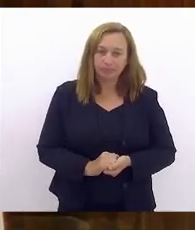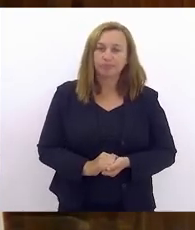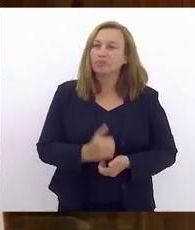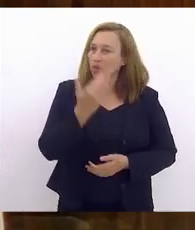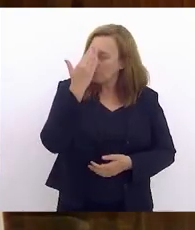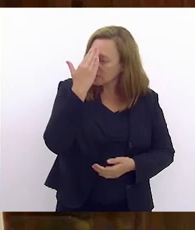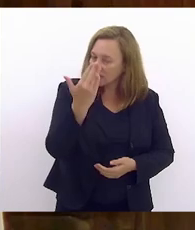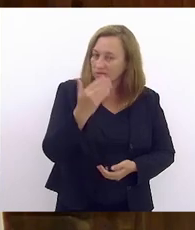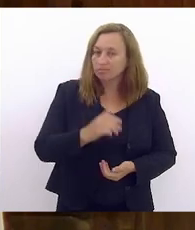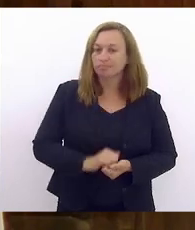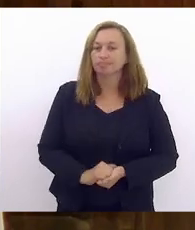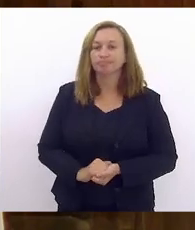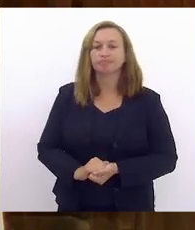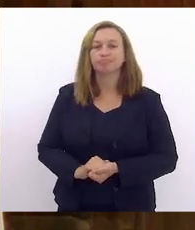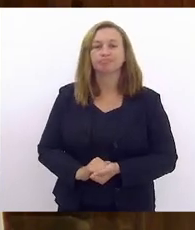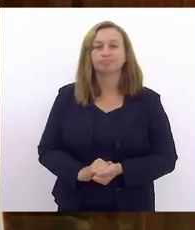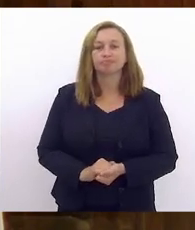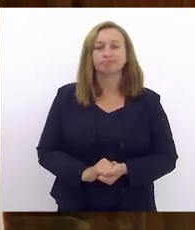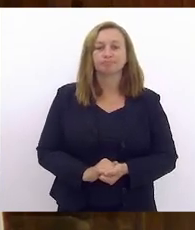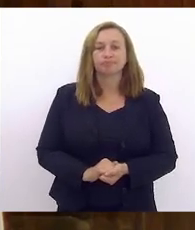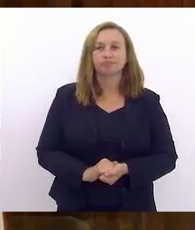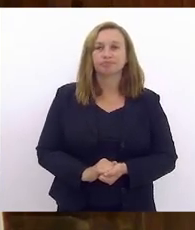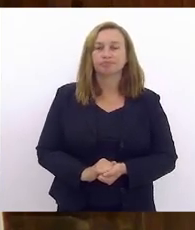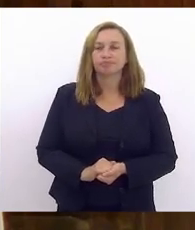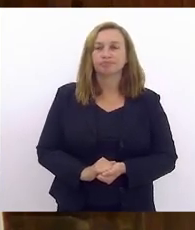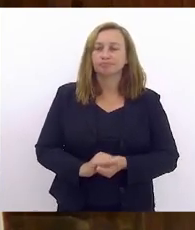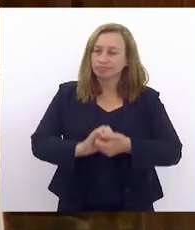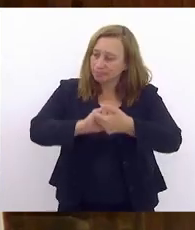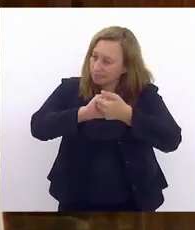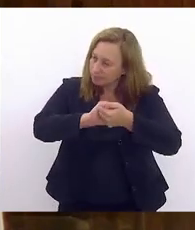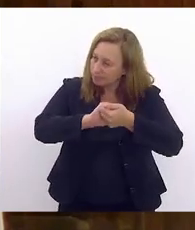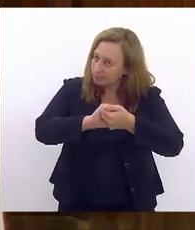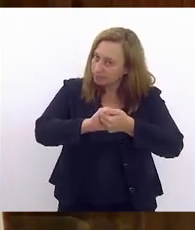obrigado por essa mão que me estendeu.